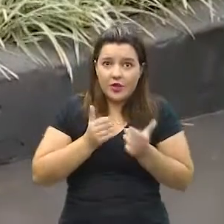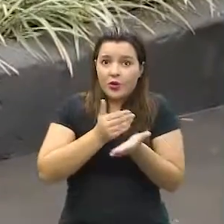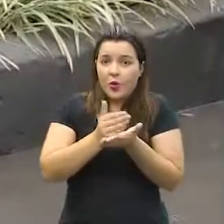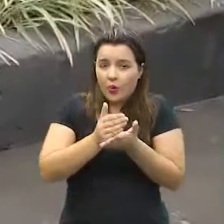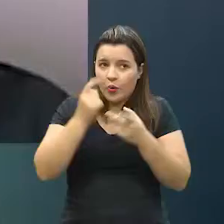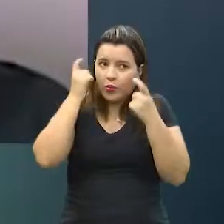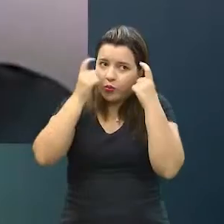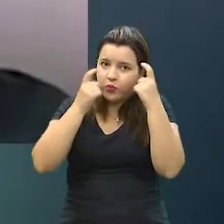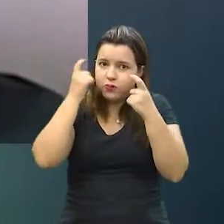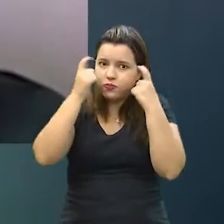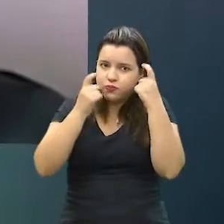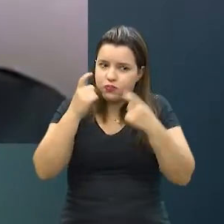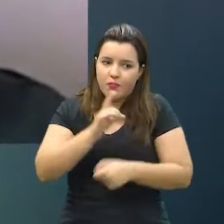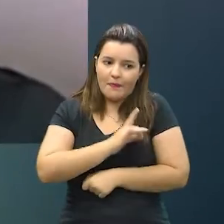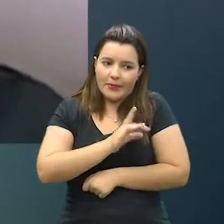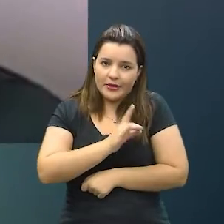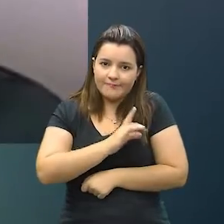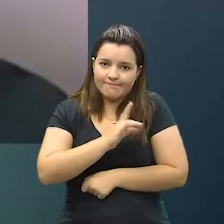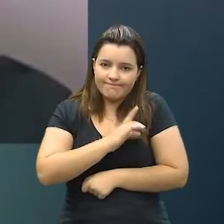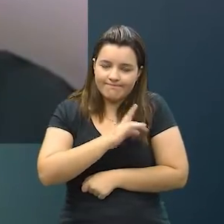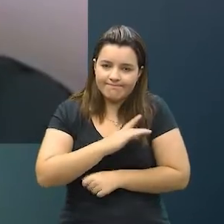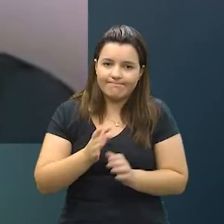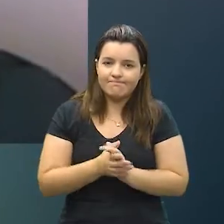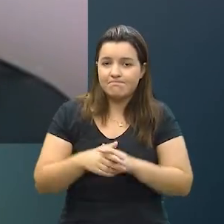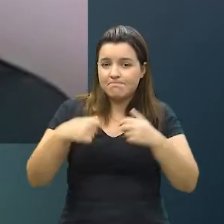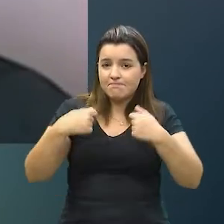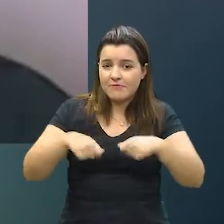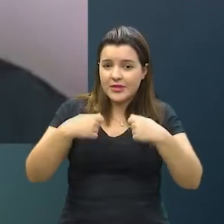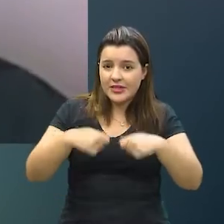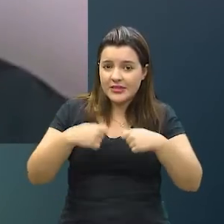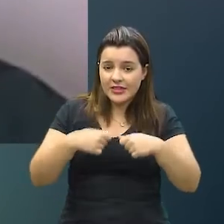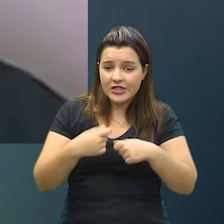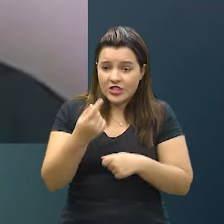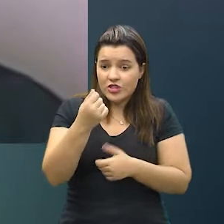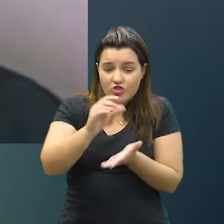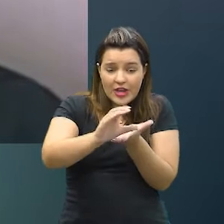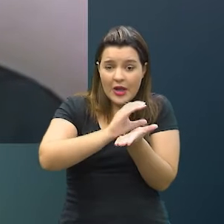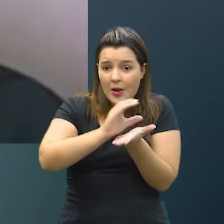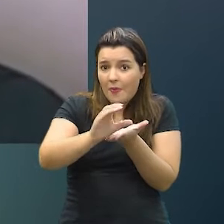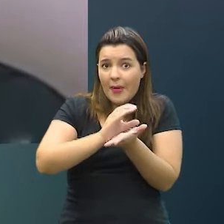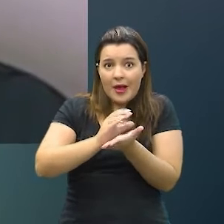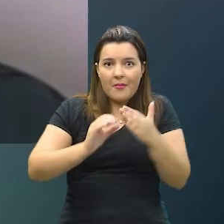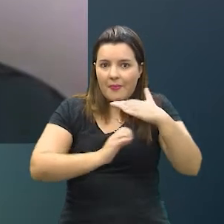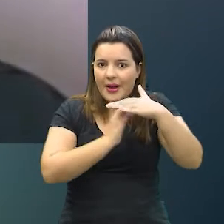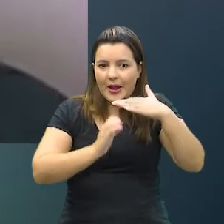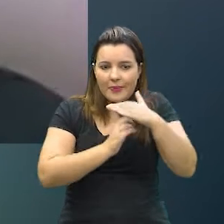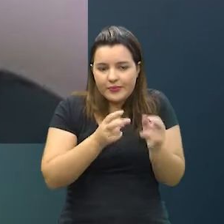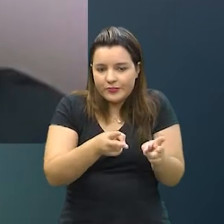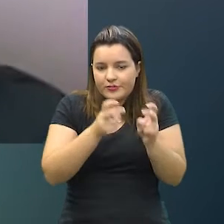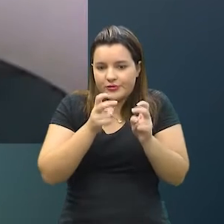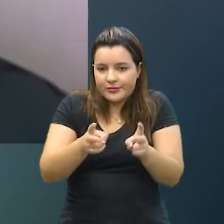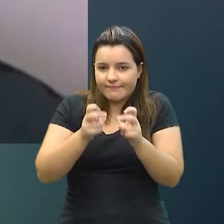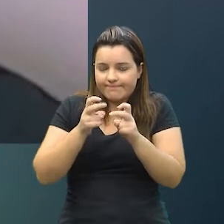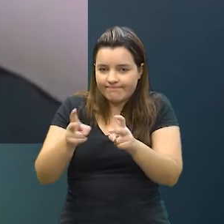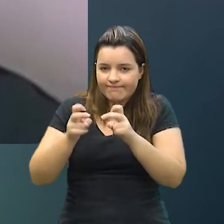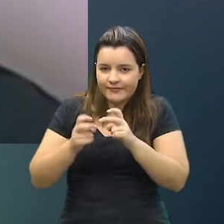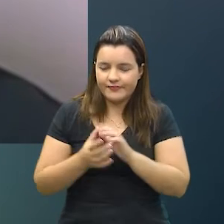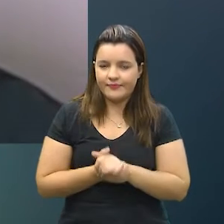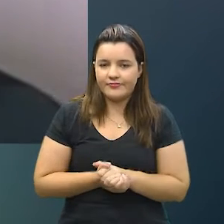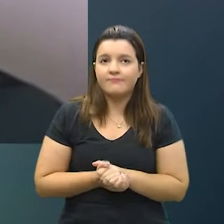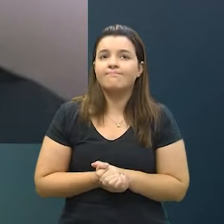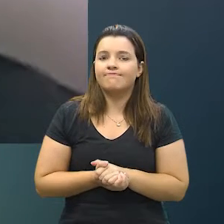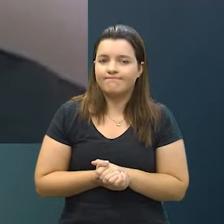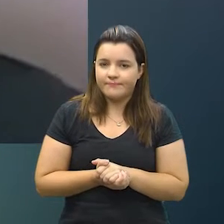bem preocupante, né? Porque a gente precisaria trazer renda para a empresa. Então, aqueles serviços que a gente